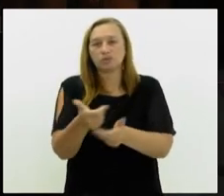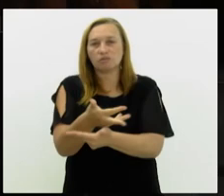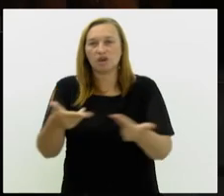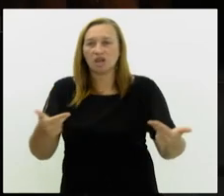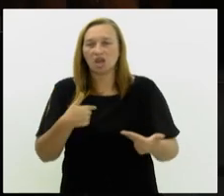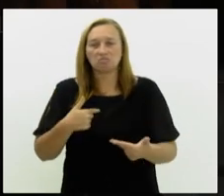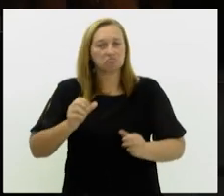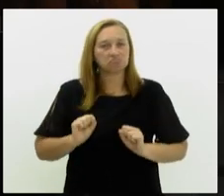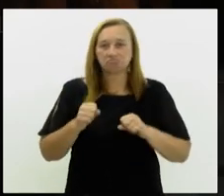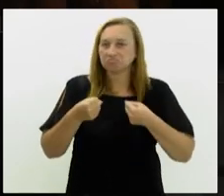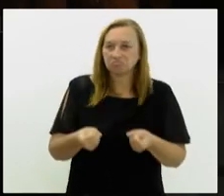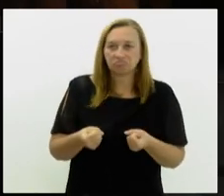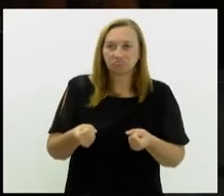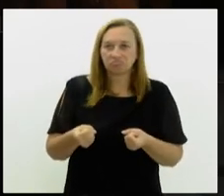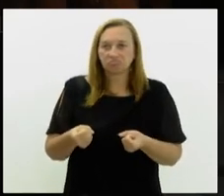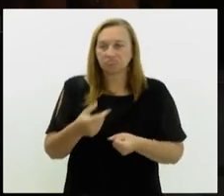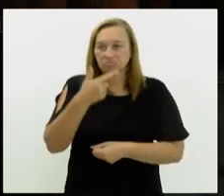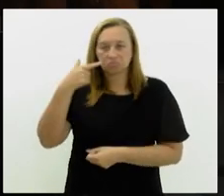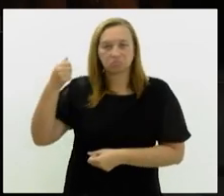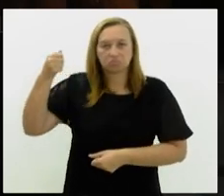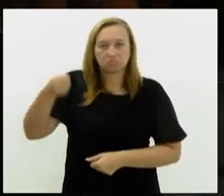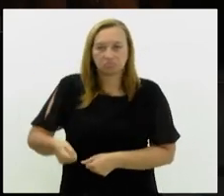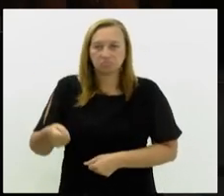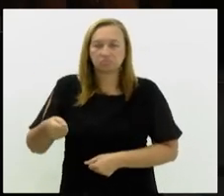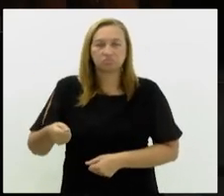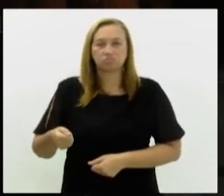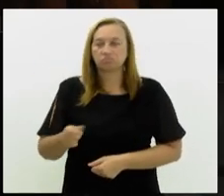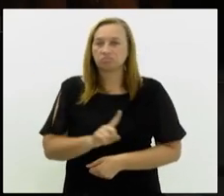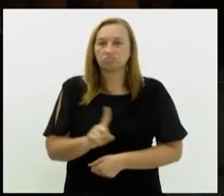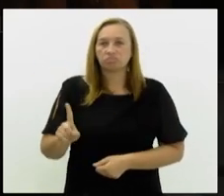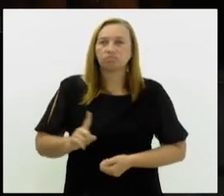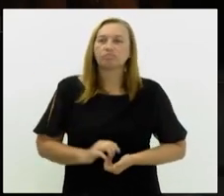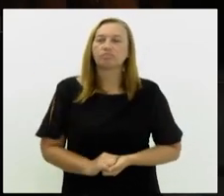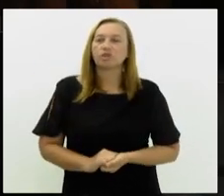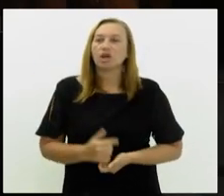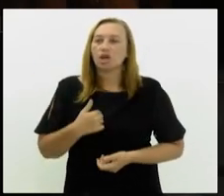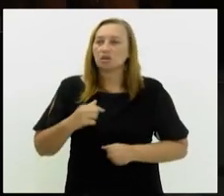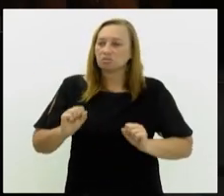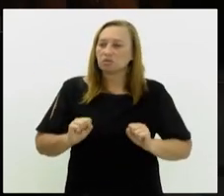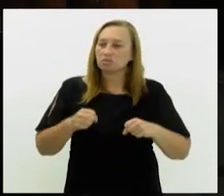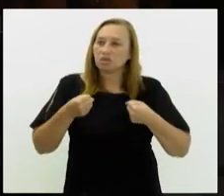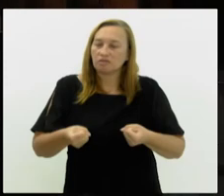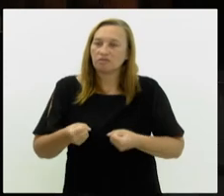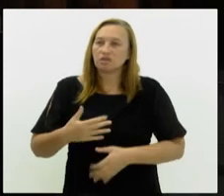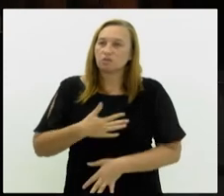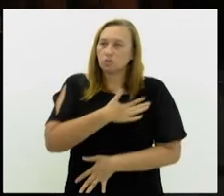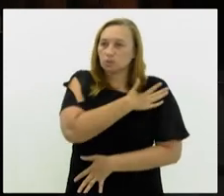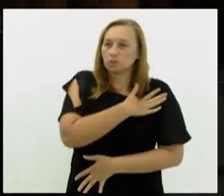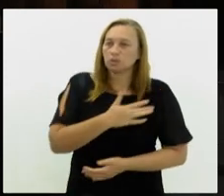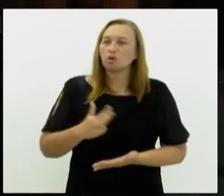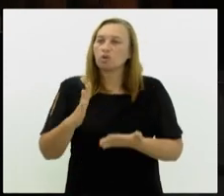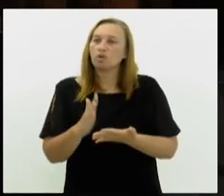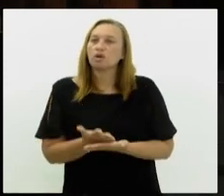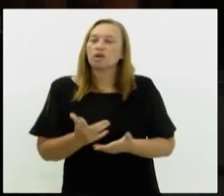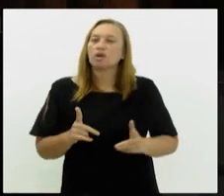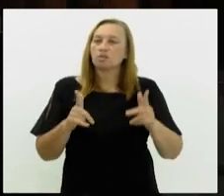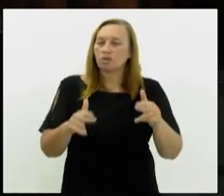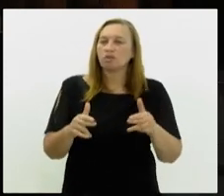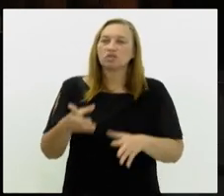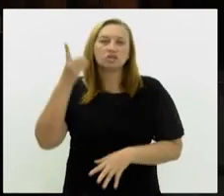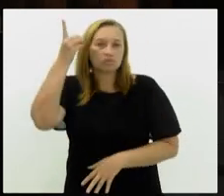autoritarismo. Eu não defendo ditadura. Eu não defendo censura, como esses deputados estão